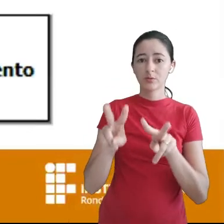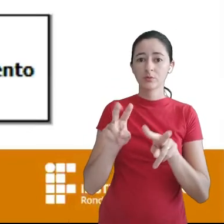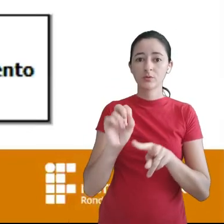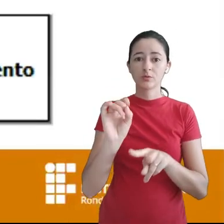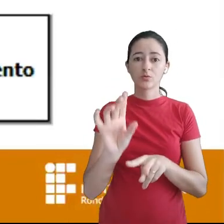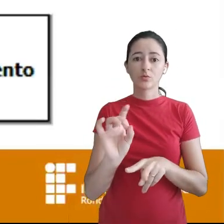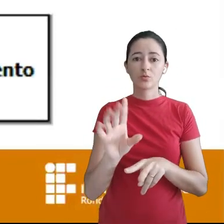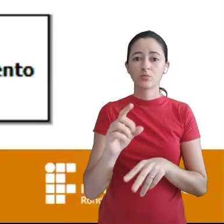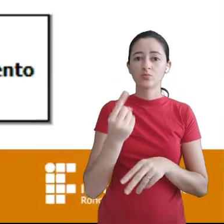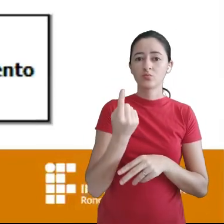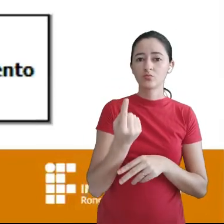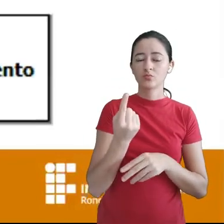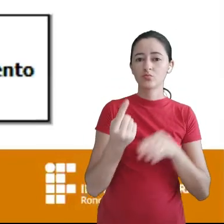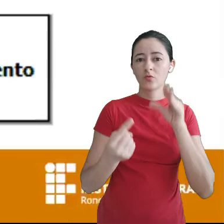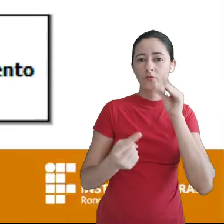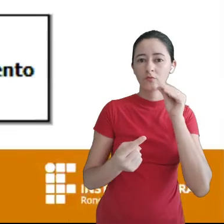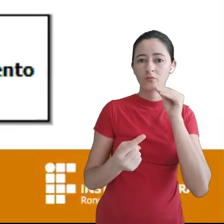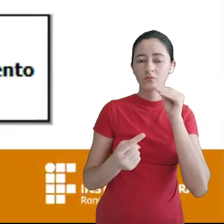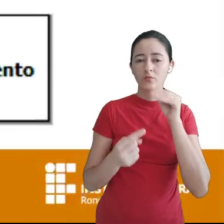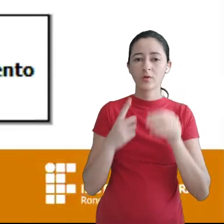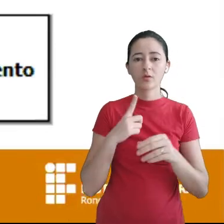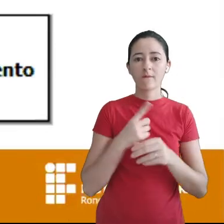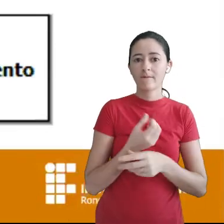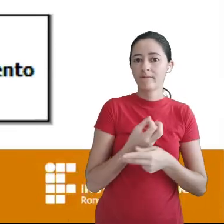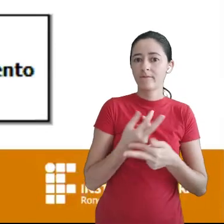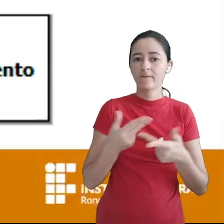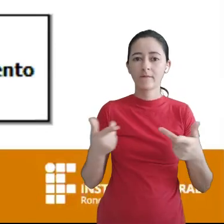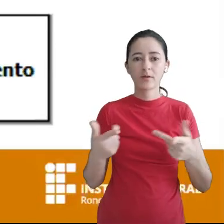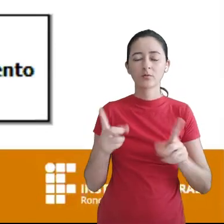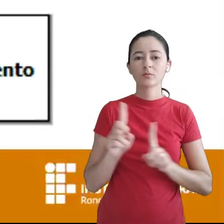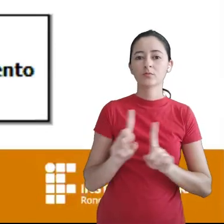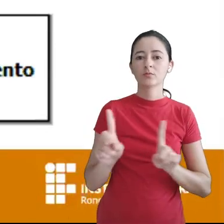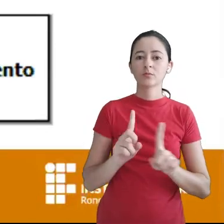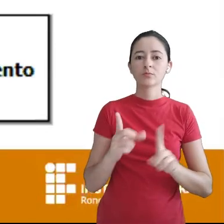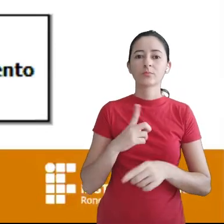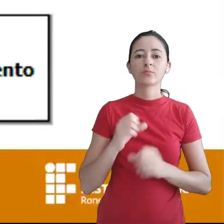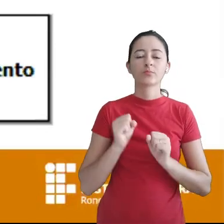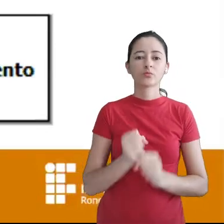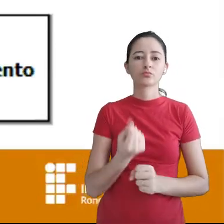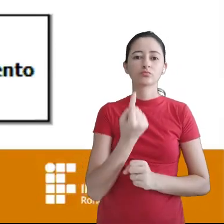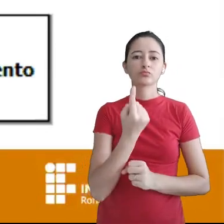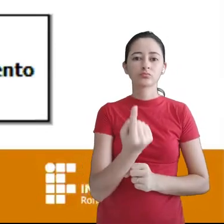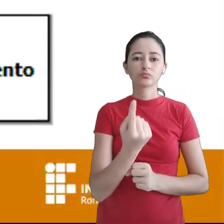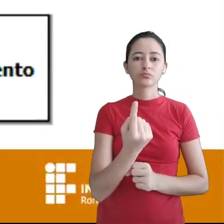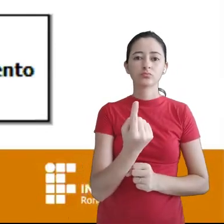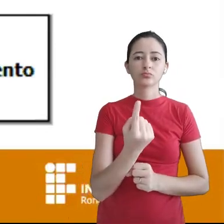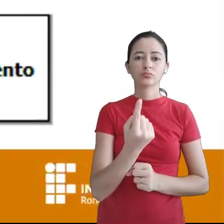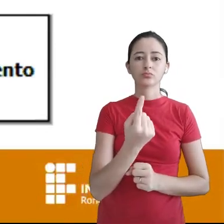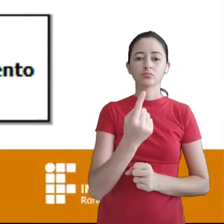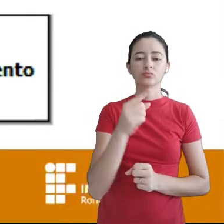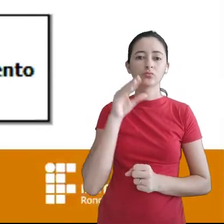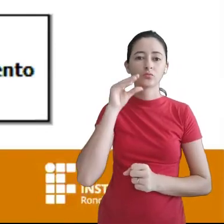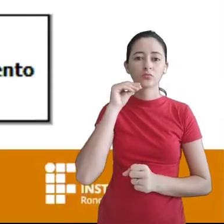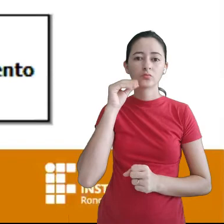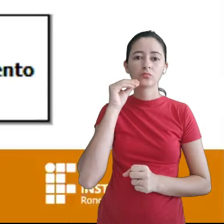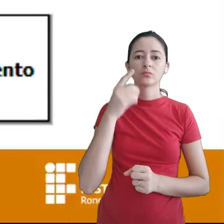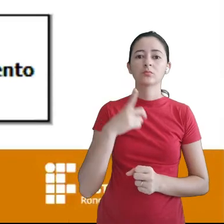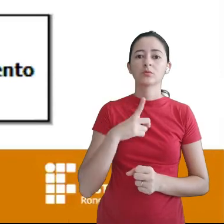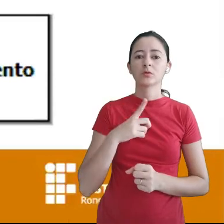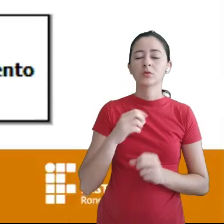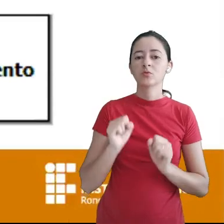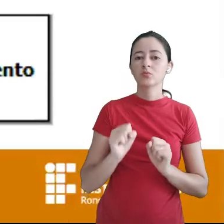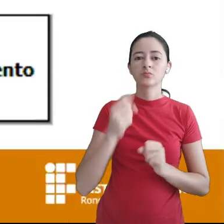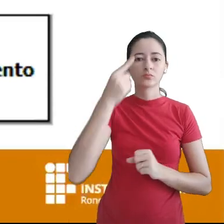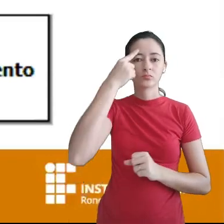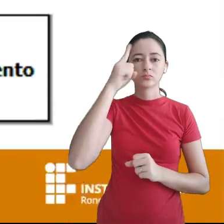leitura aqui, eu estou levando em conta apenas um funcionário. Não muitos. Apenas um funcionário. E é até legal você colocar um funcionário, um